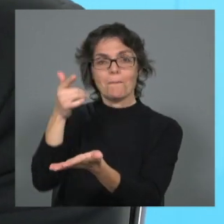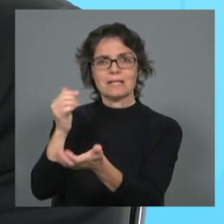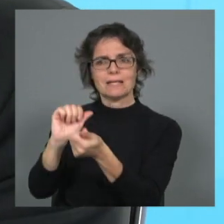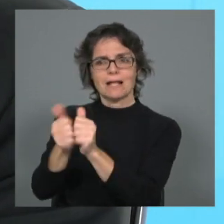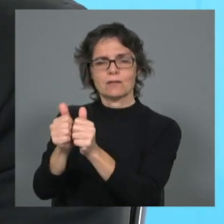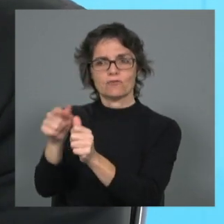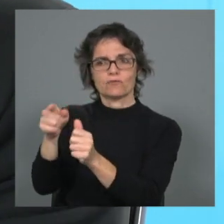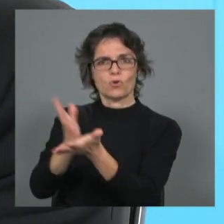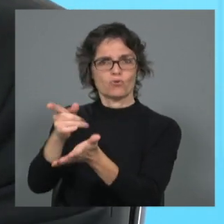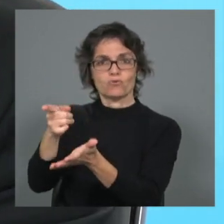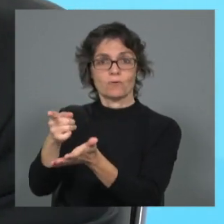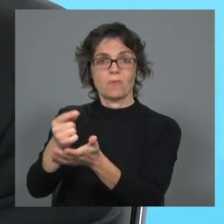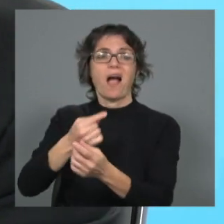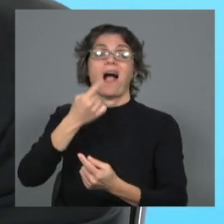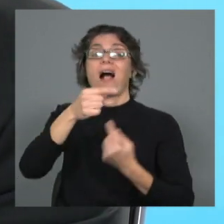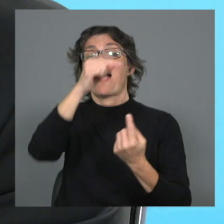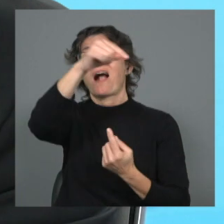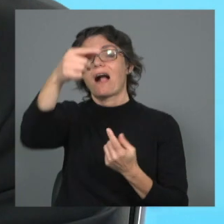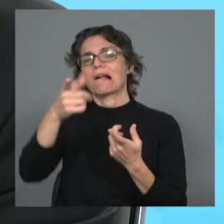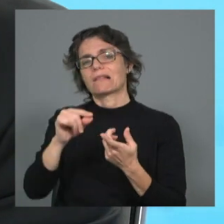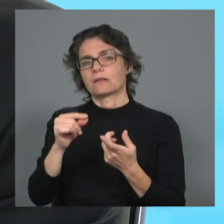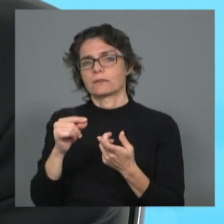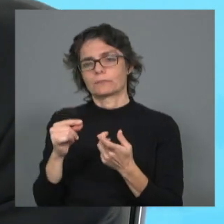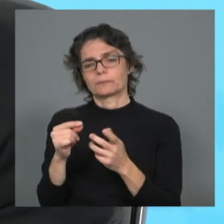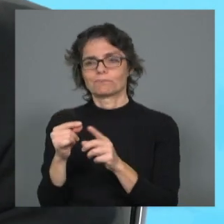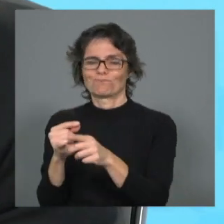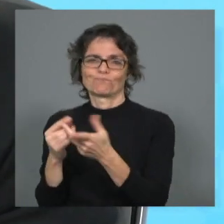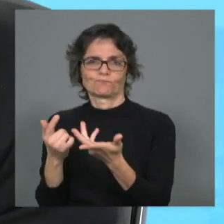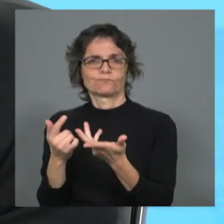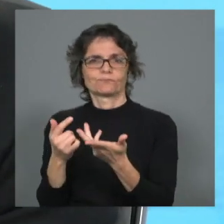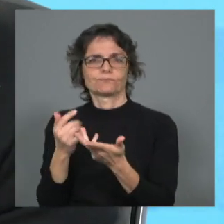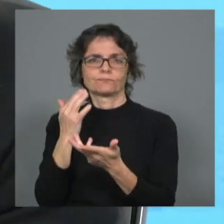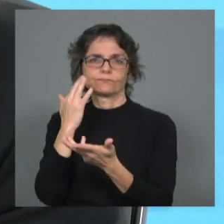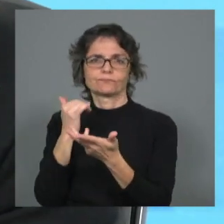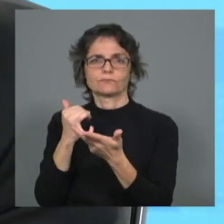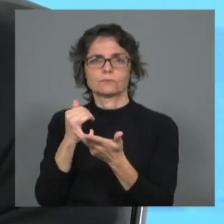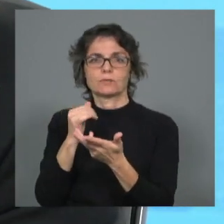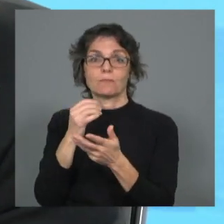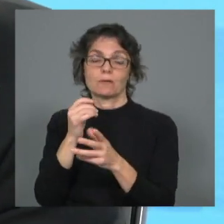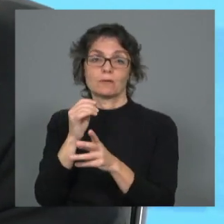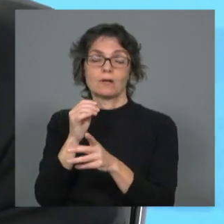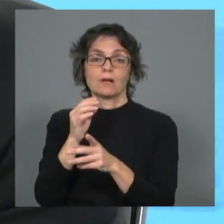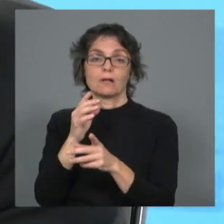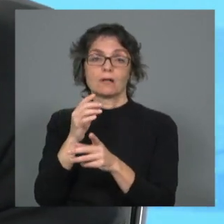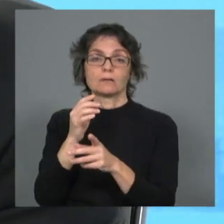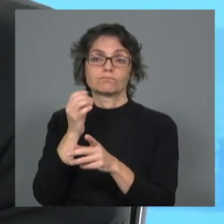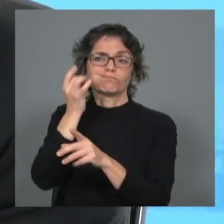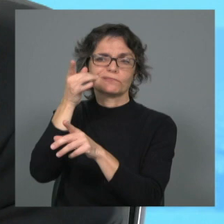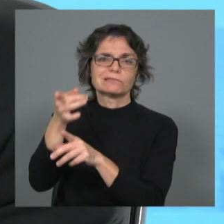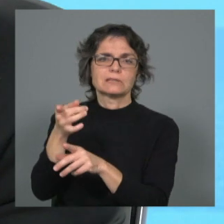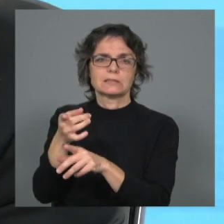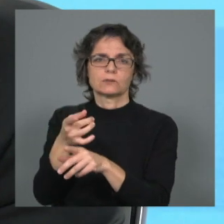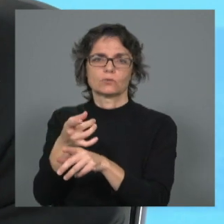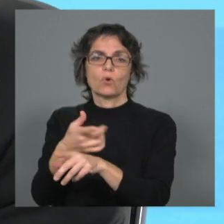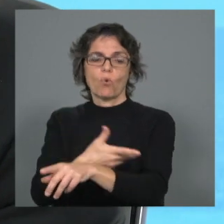Alguém também ajudou um pouco a dopar-se, porque ela foi, digamos, tentou-se doping no sangue